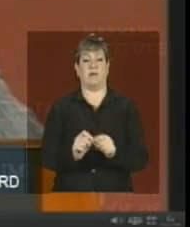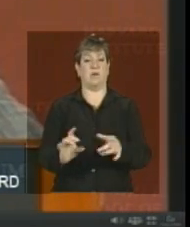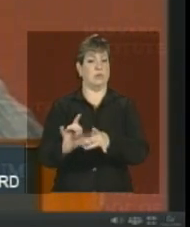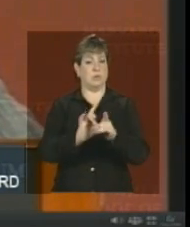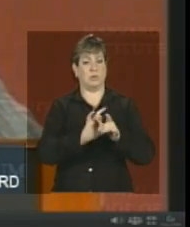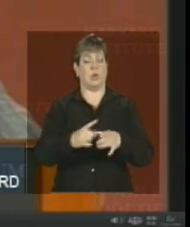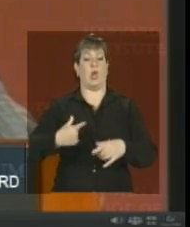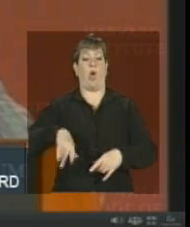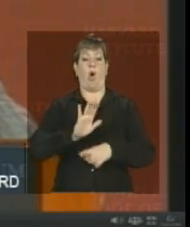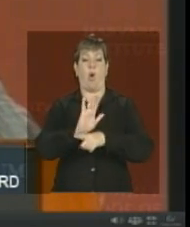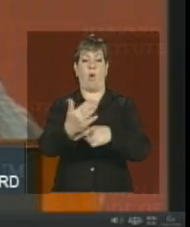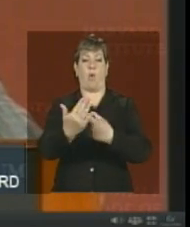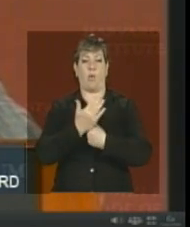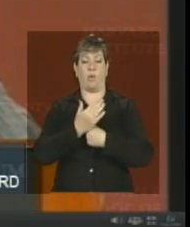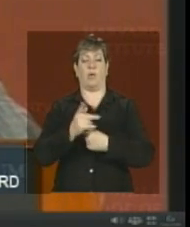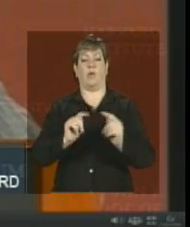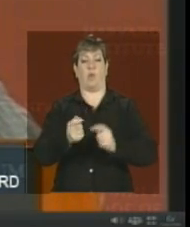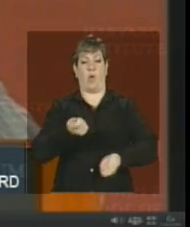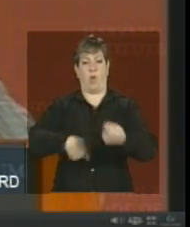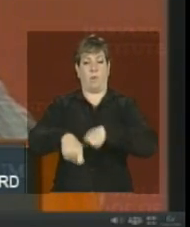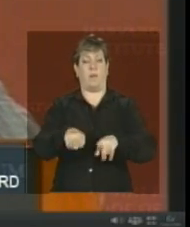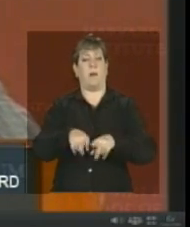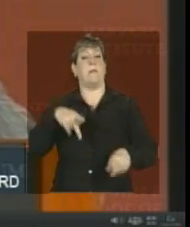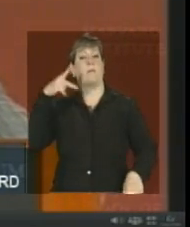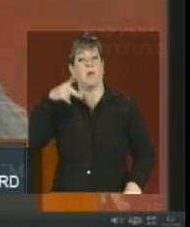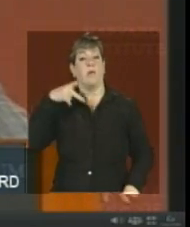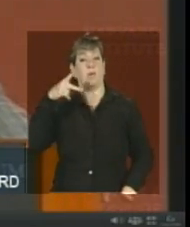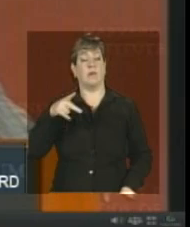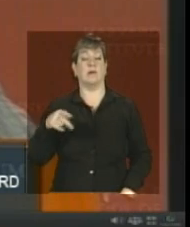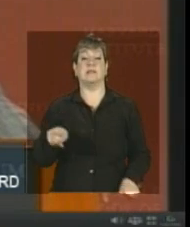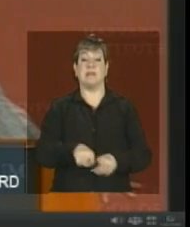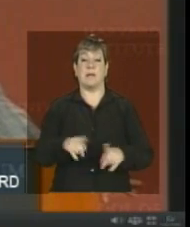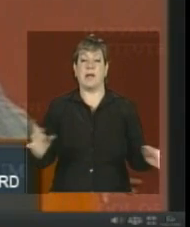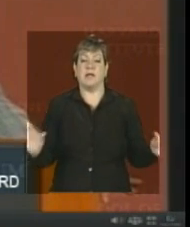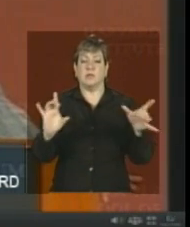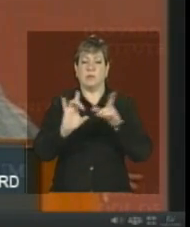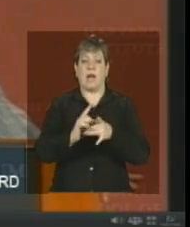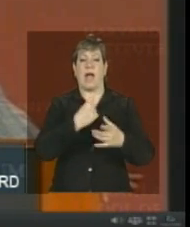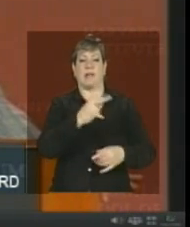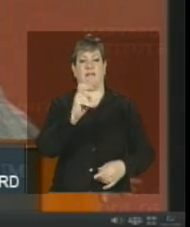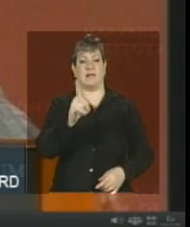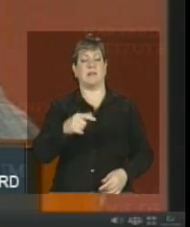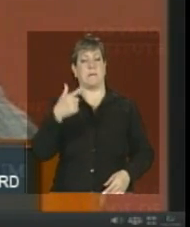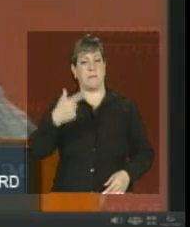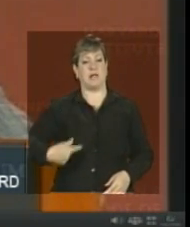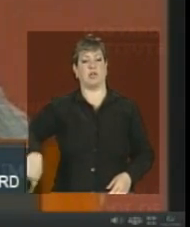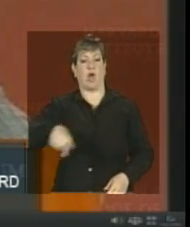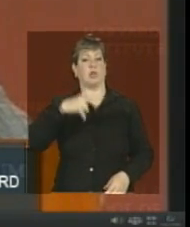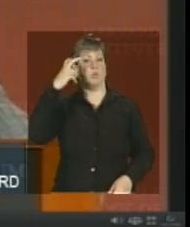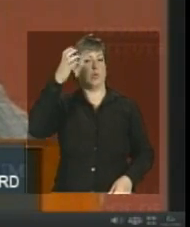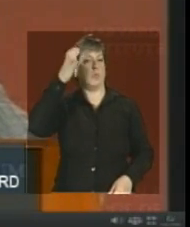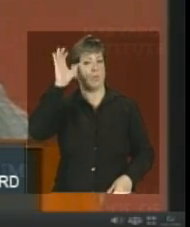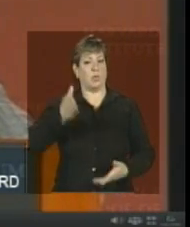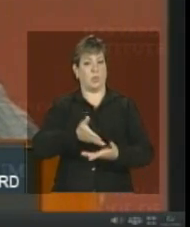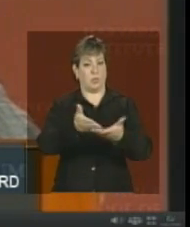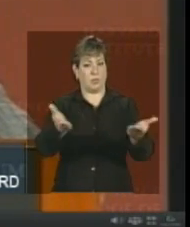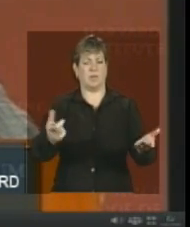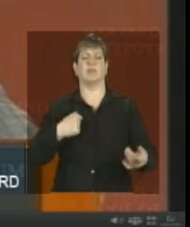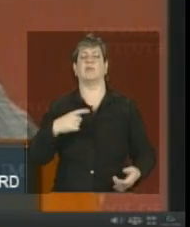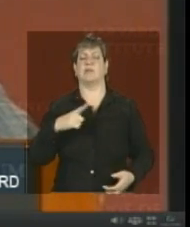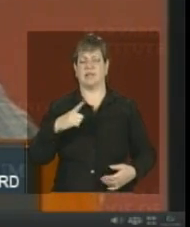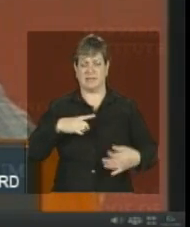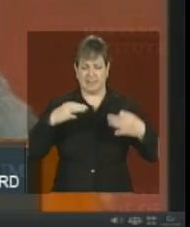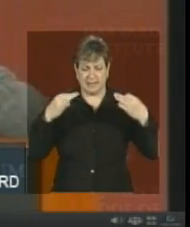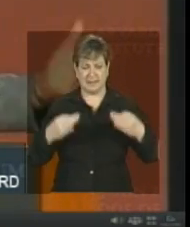cooperação econômica e política e aproximar cada vez mais nossas culturas. Eu tenho